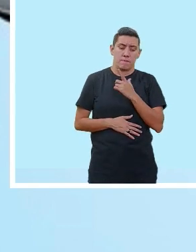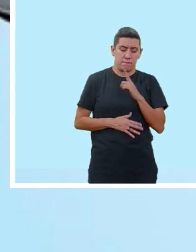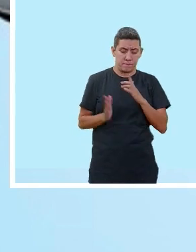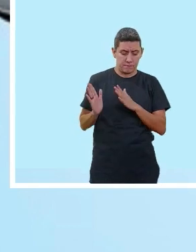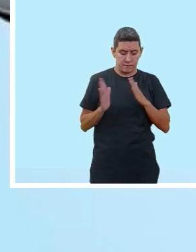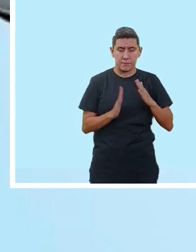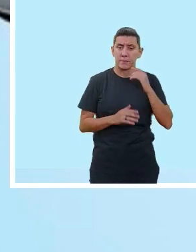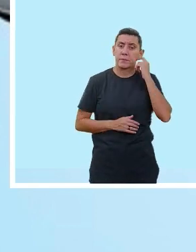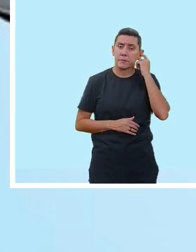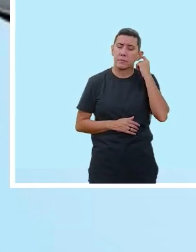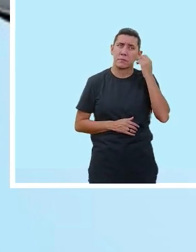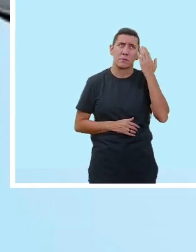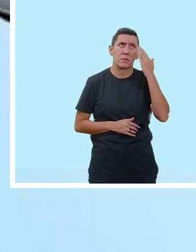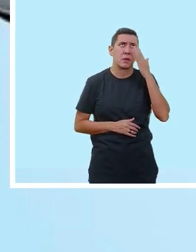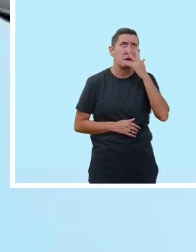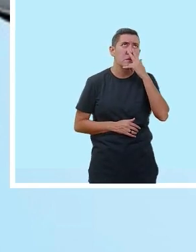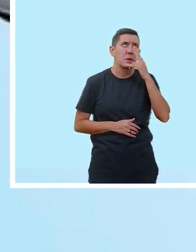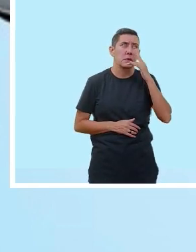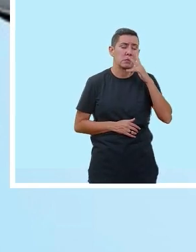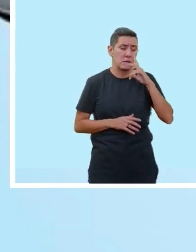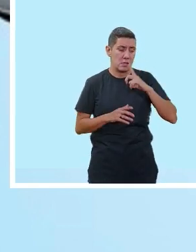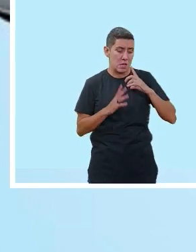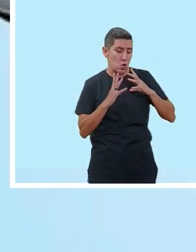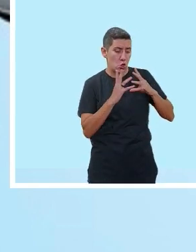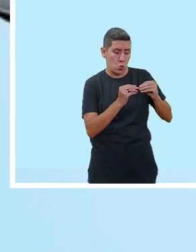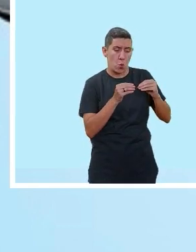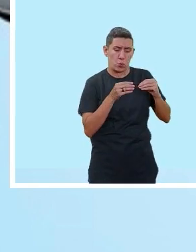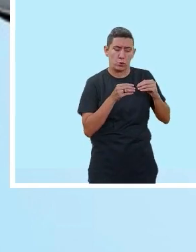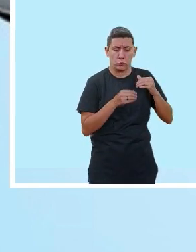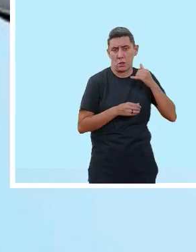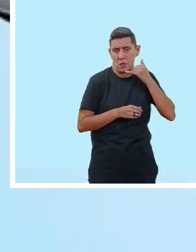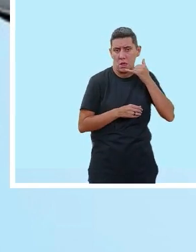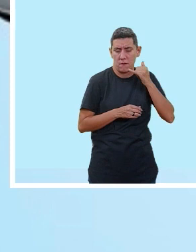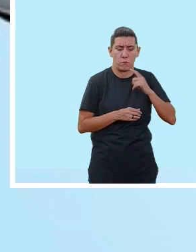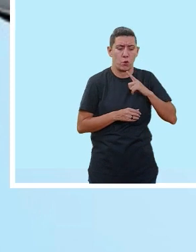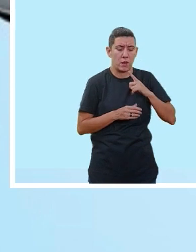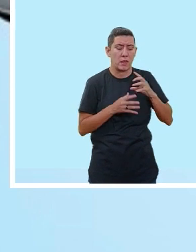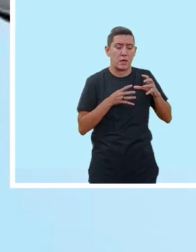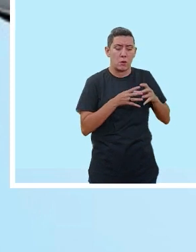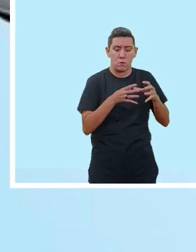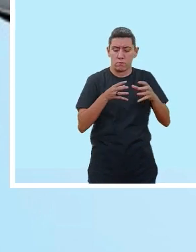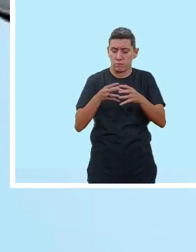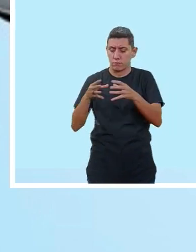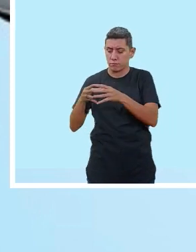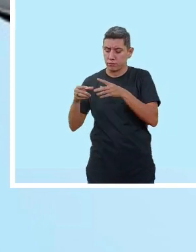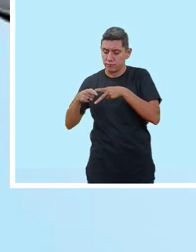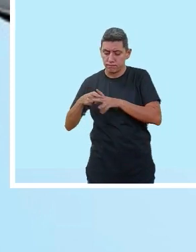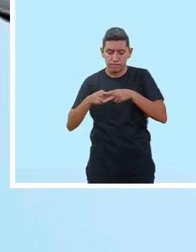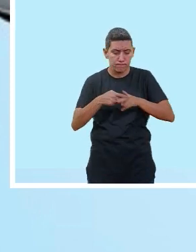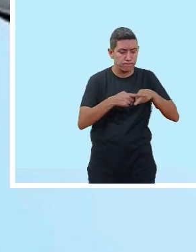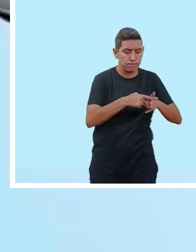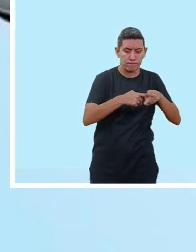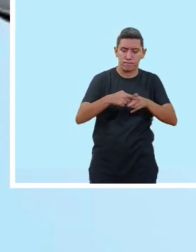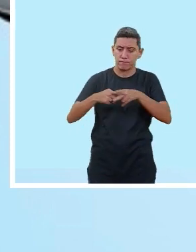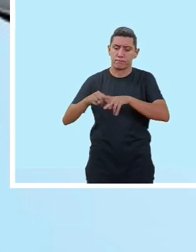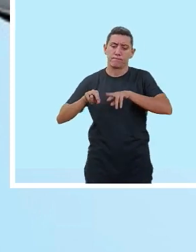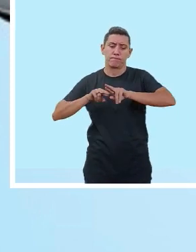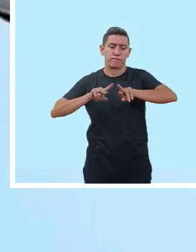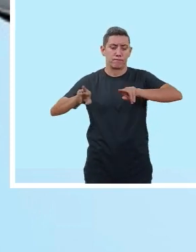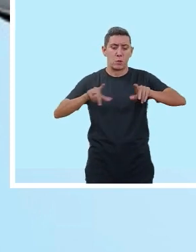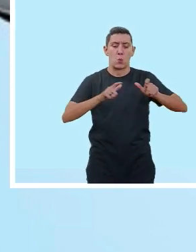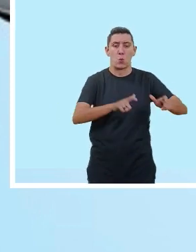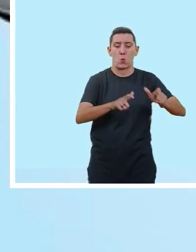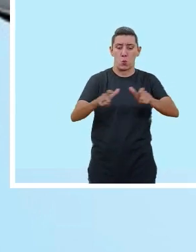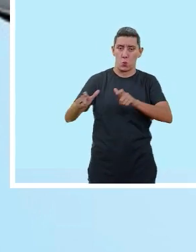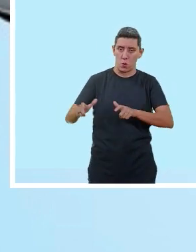eu comentei, todas as operadoras têm equipes de manutenção, que elas prestam manutenção nos diferentes sites. Então,